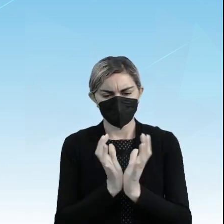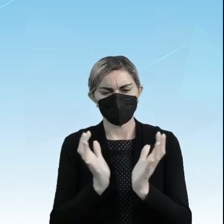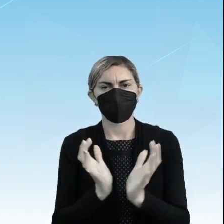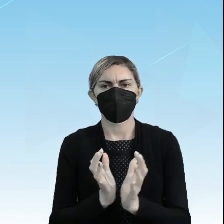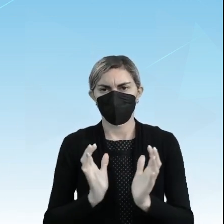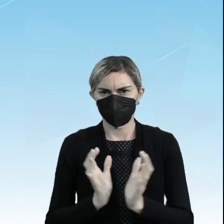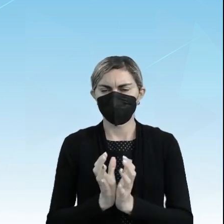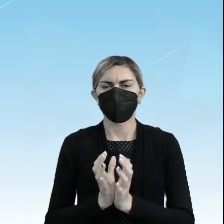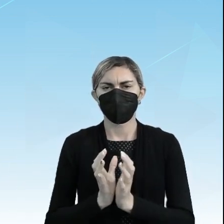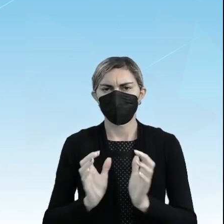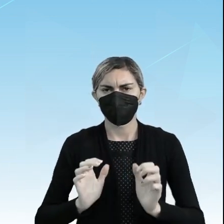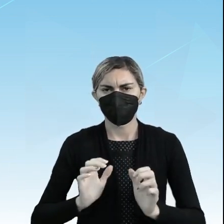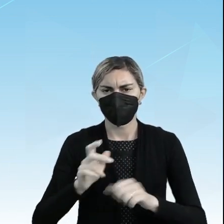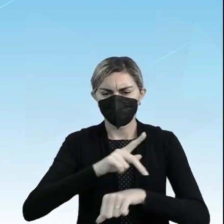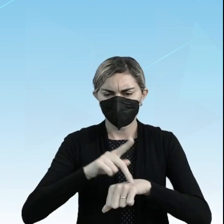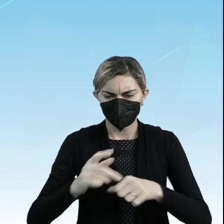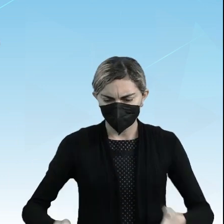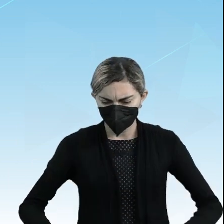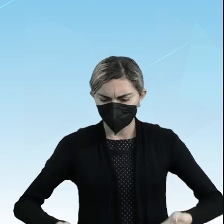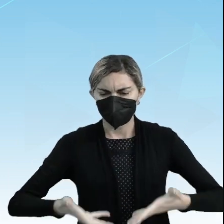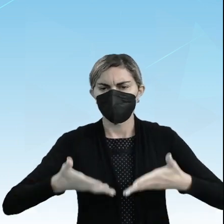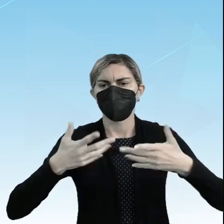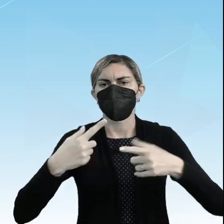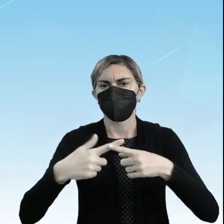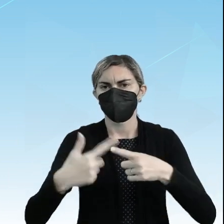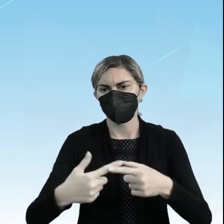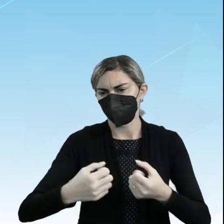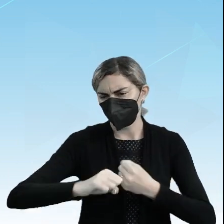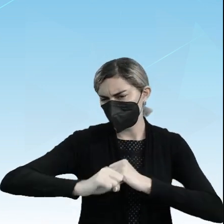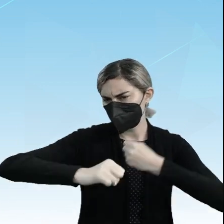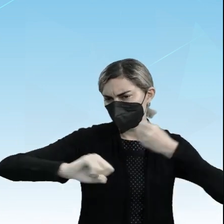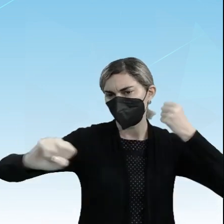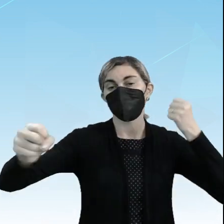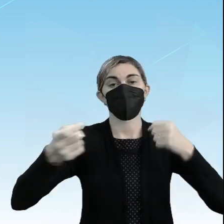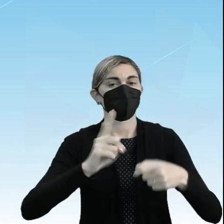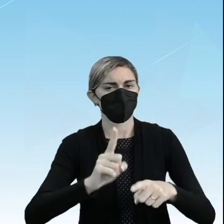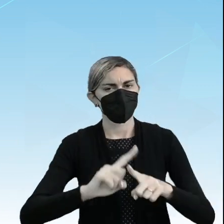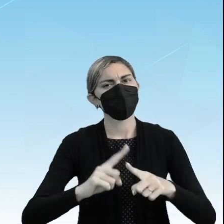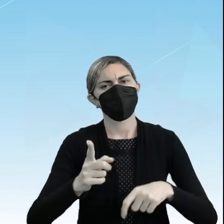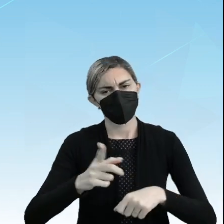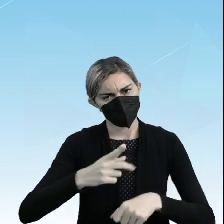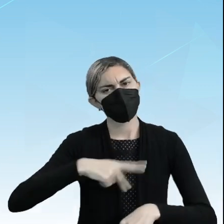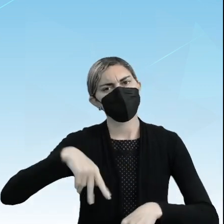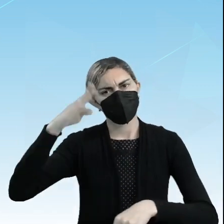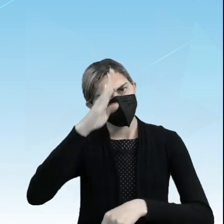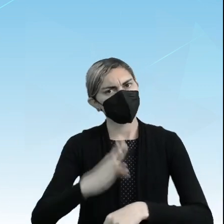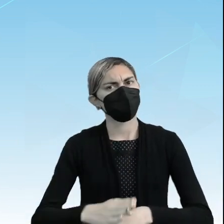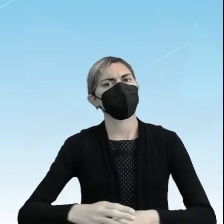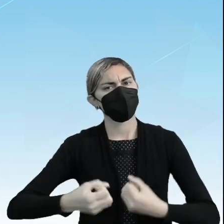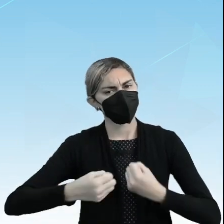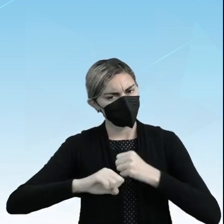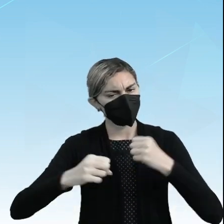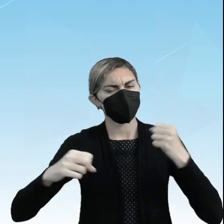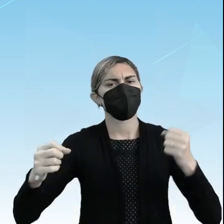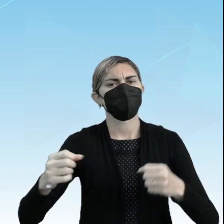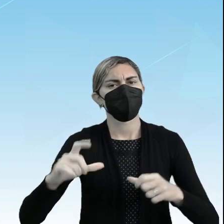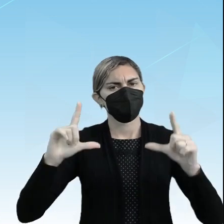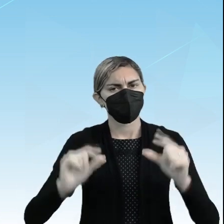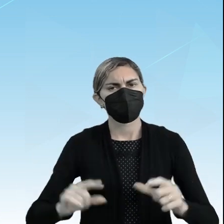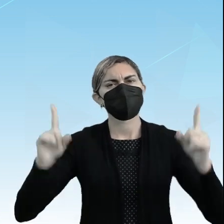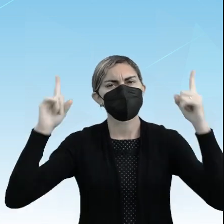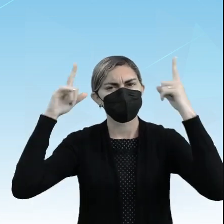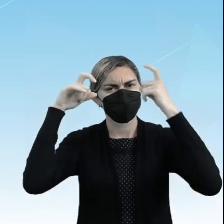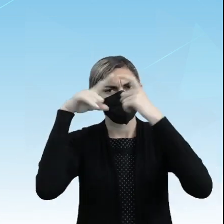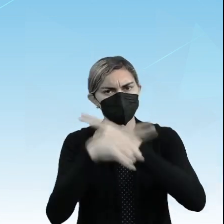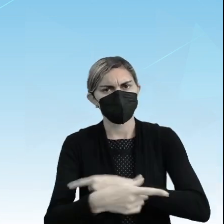das nações emergentes. Não é só porque ele é um grande, gigante, nação, não. Mas é porque nós somos Brasil arretado. Mesmo de todas as